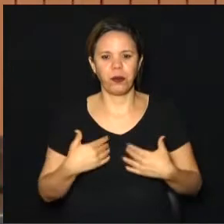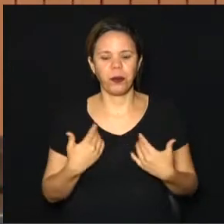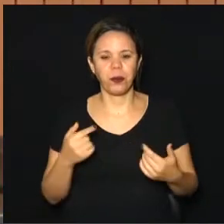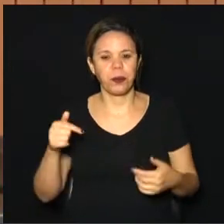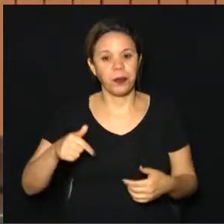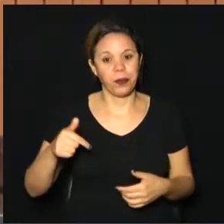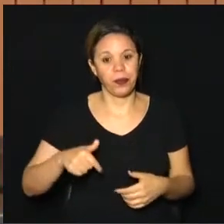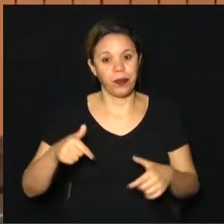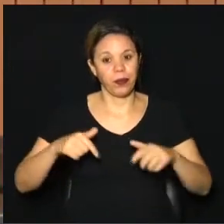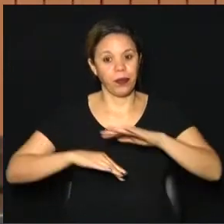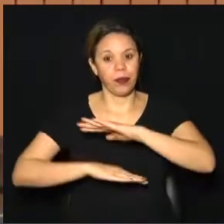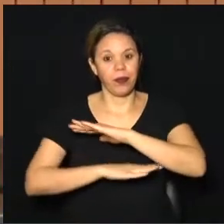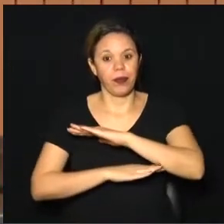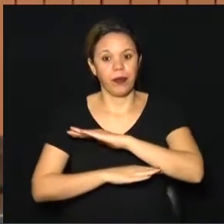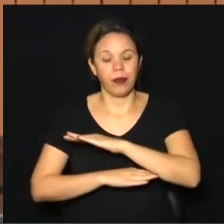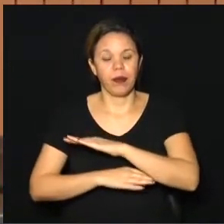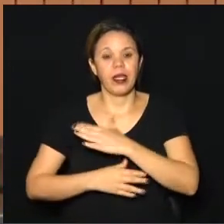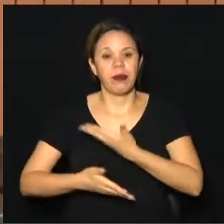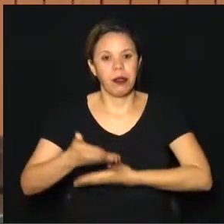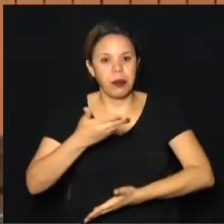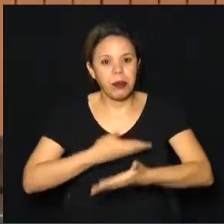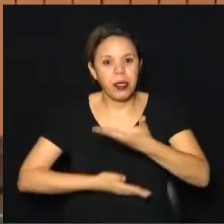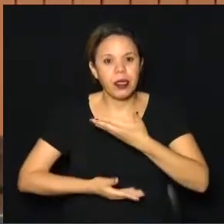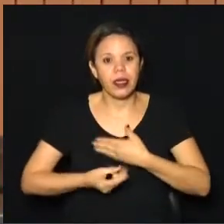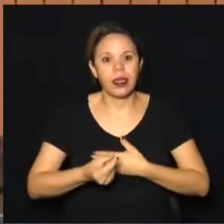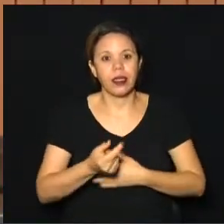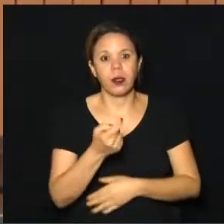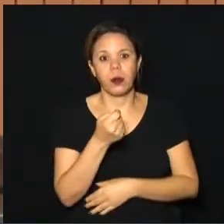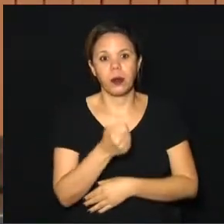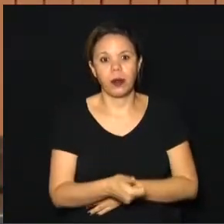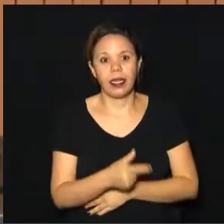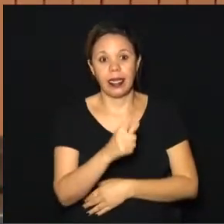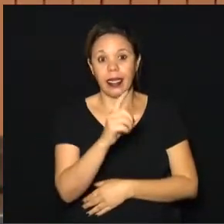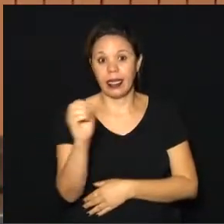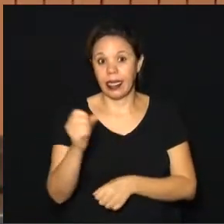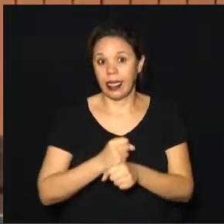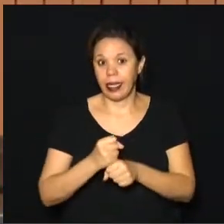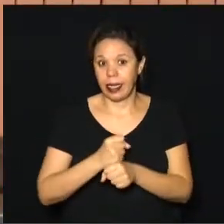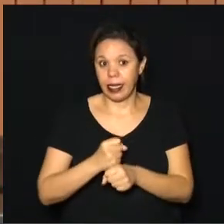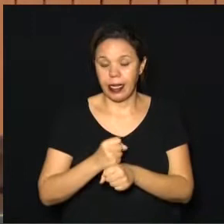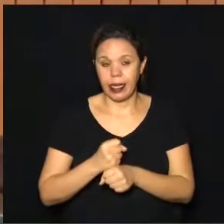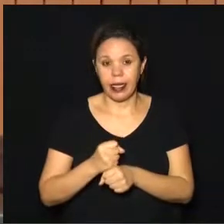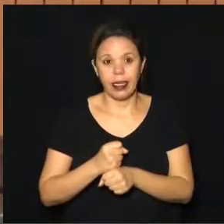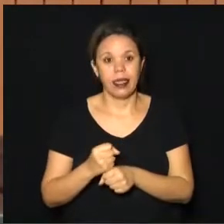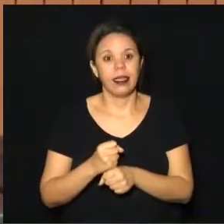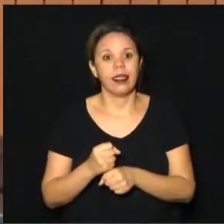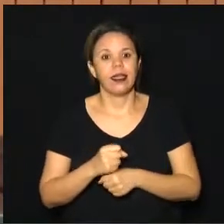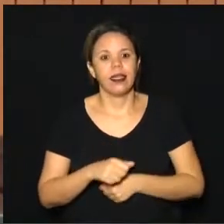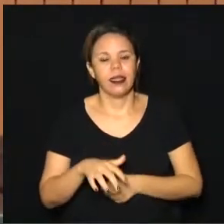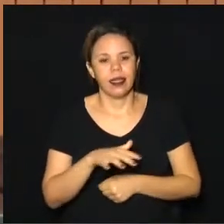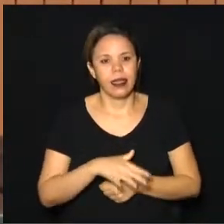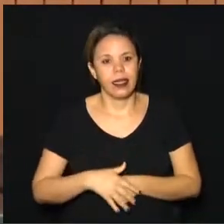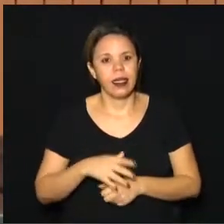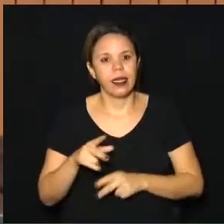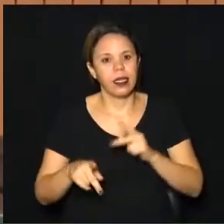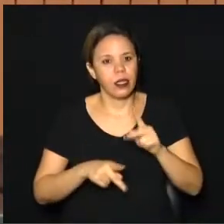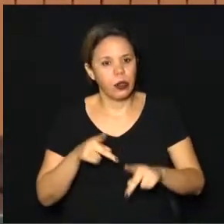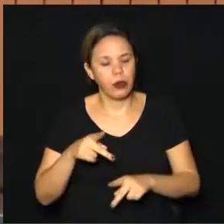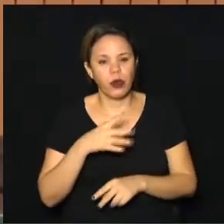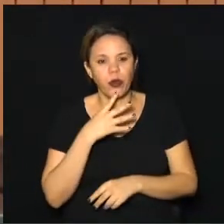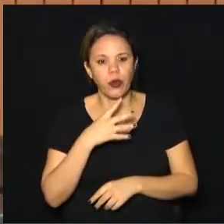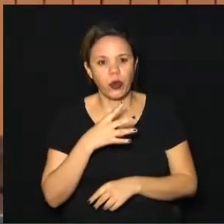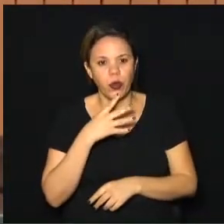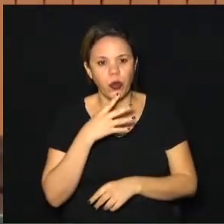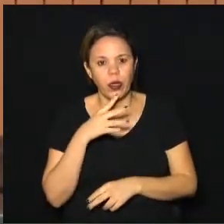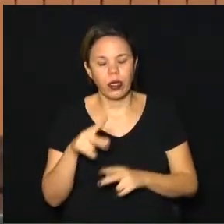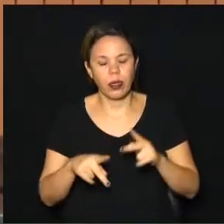aqui nessa casa eu convivi durante quase 10 anos da minha vida, grande parte das pessoas que eu conheço,